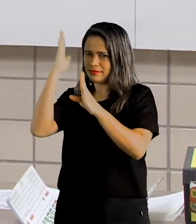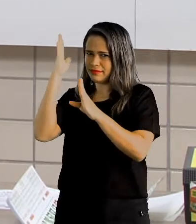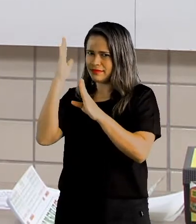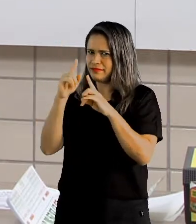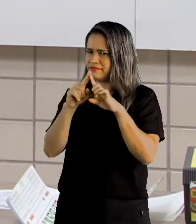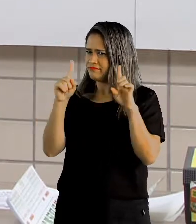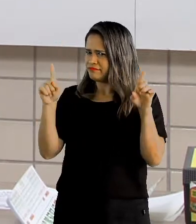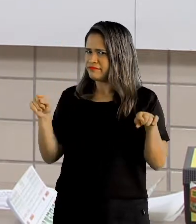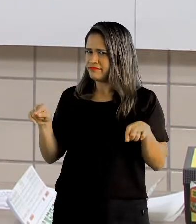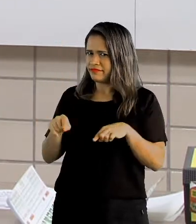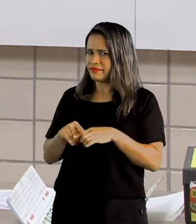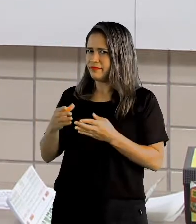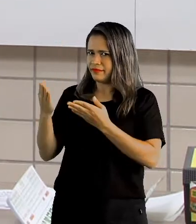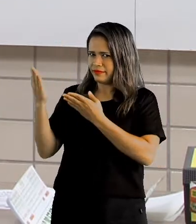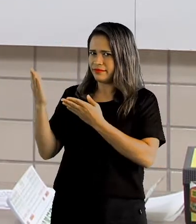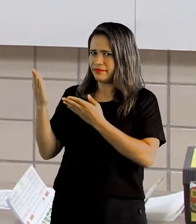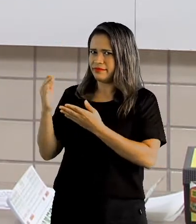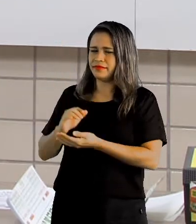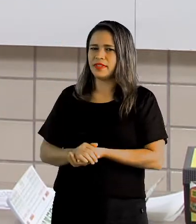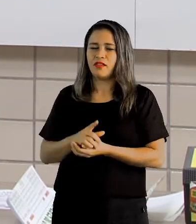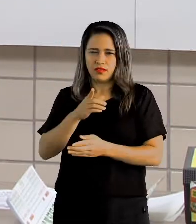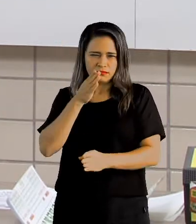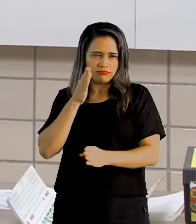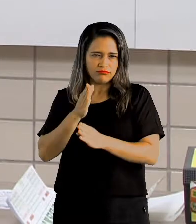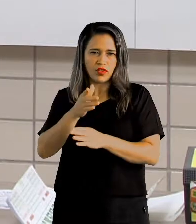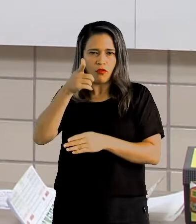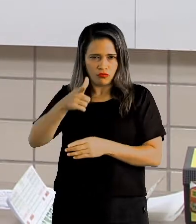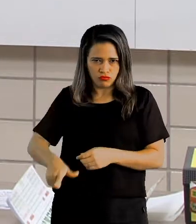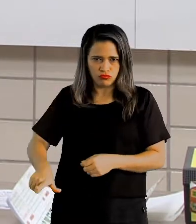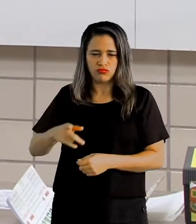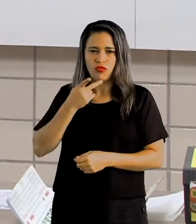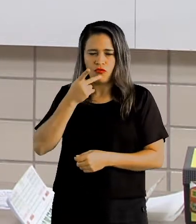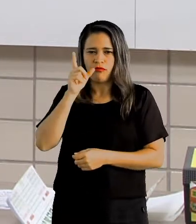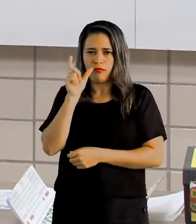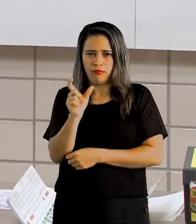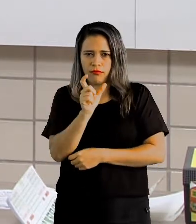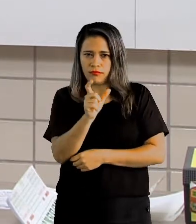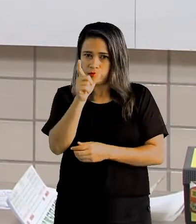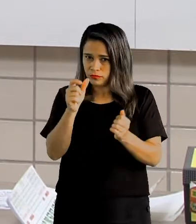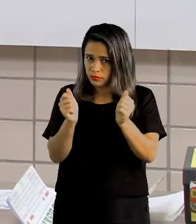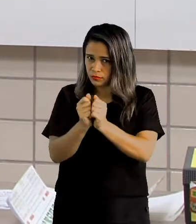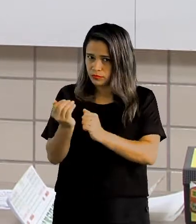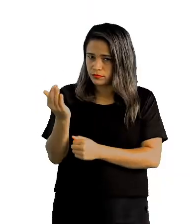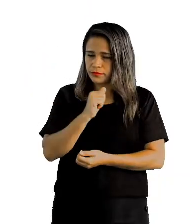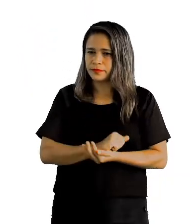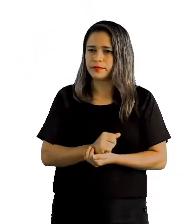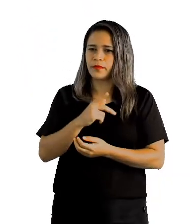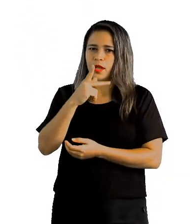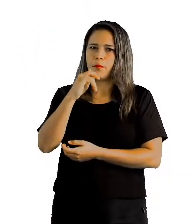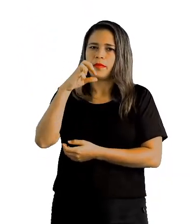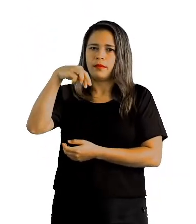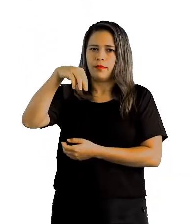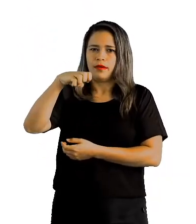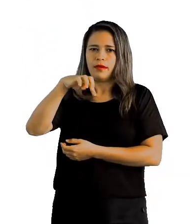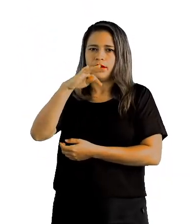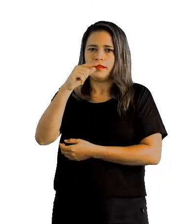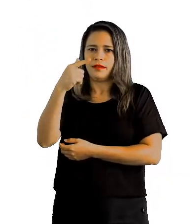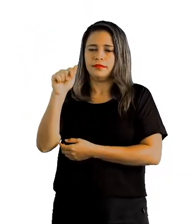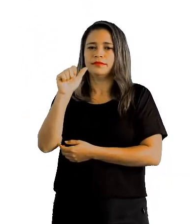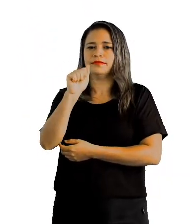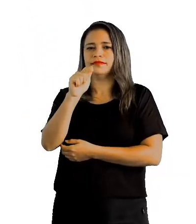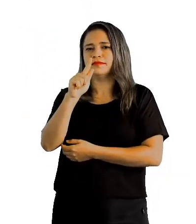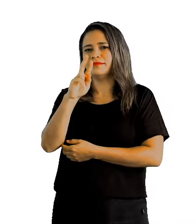na tela e você vai descobrir. Eu vou repetir as palavras e você vai seguindo comigo. Olha só, pimentão,